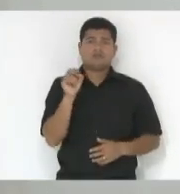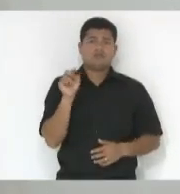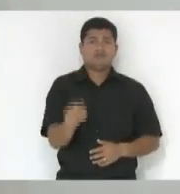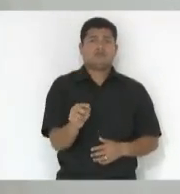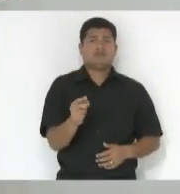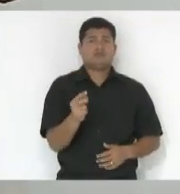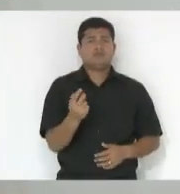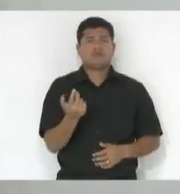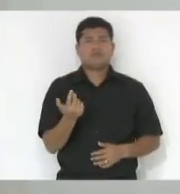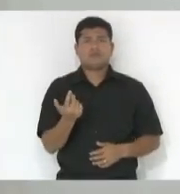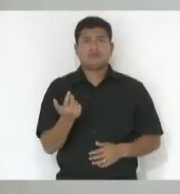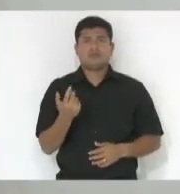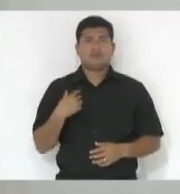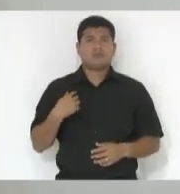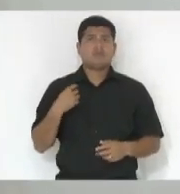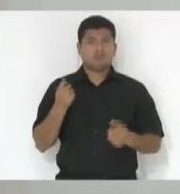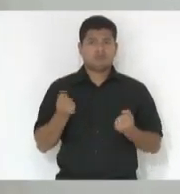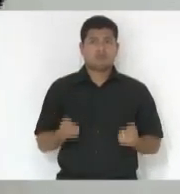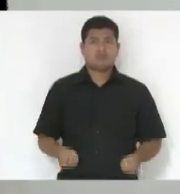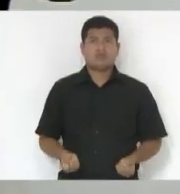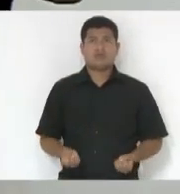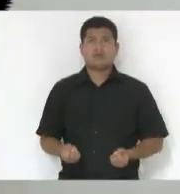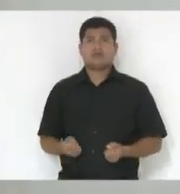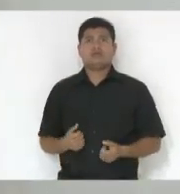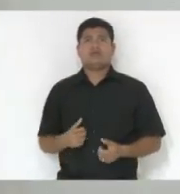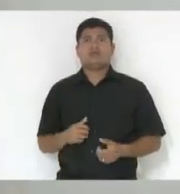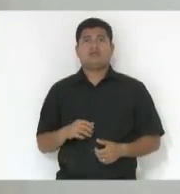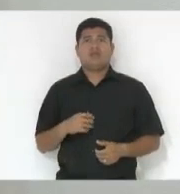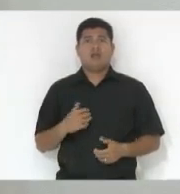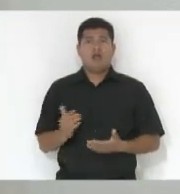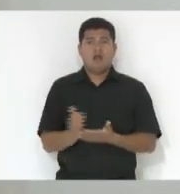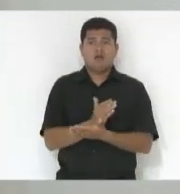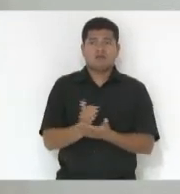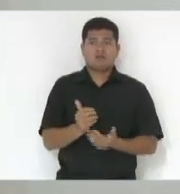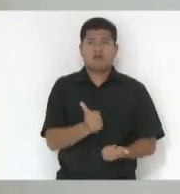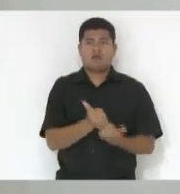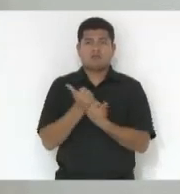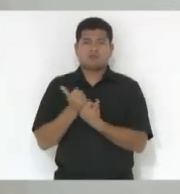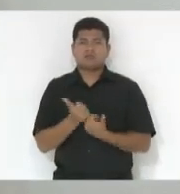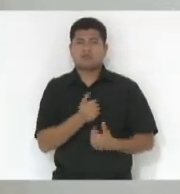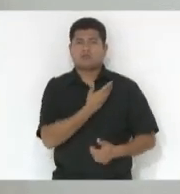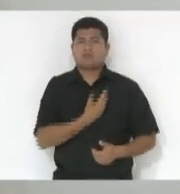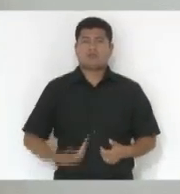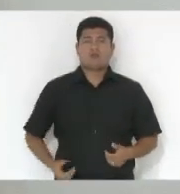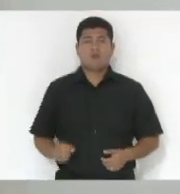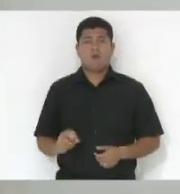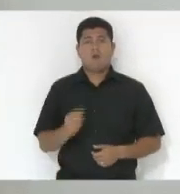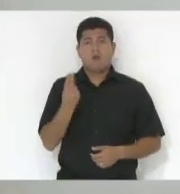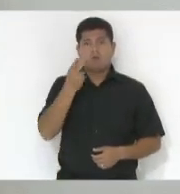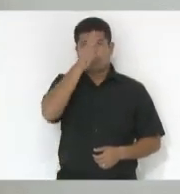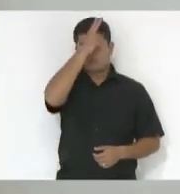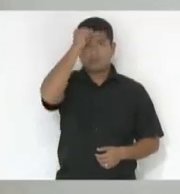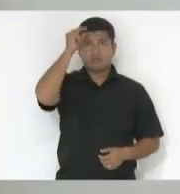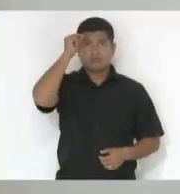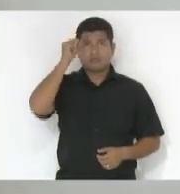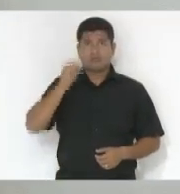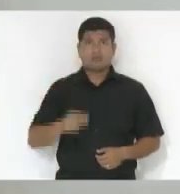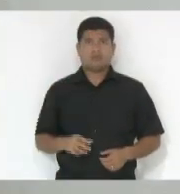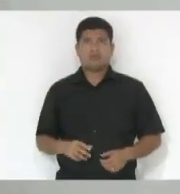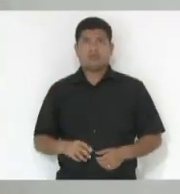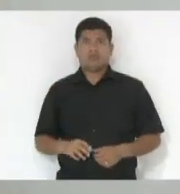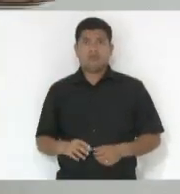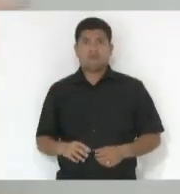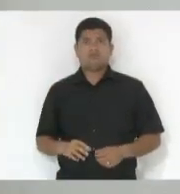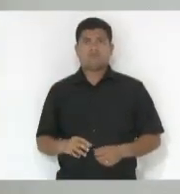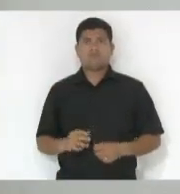12 meses, nem todas recebem o apoio do governo ou das prefeituras que somem esse valor, que R$ 2.000 em